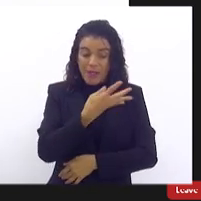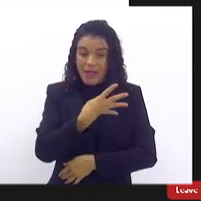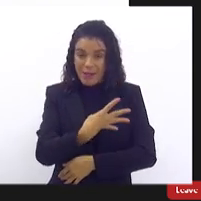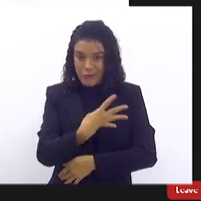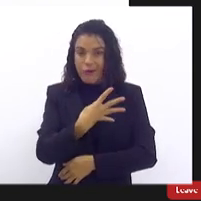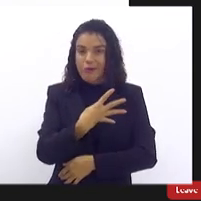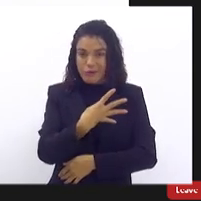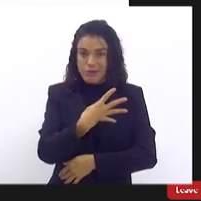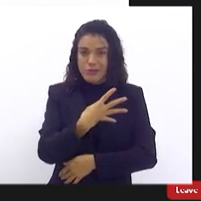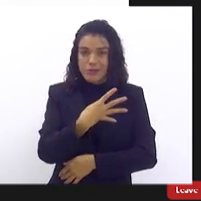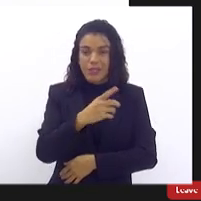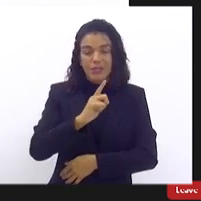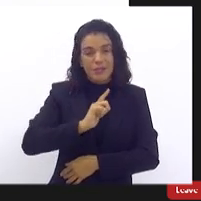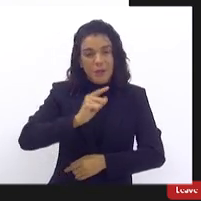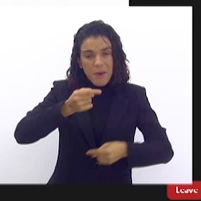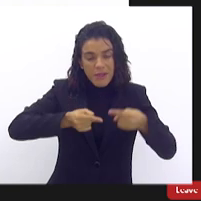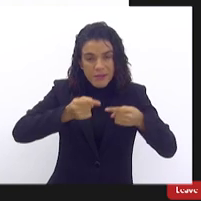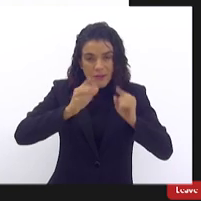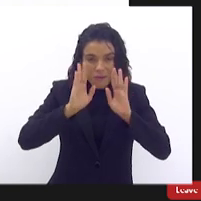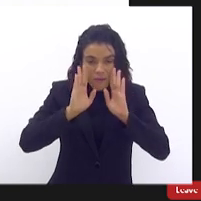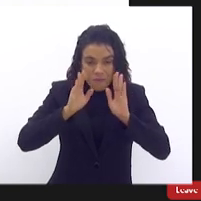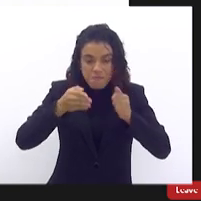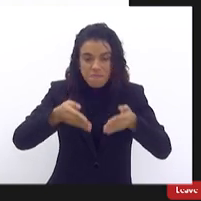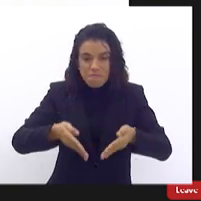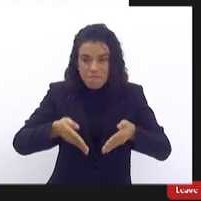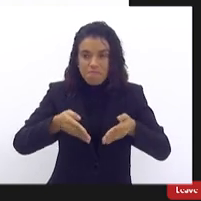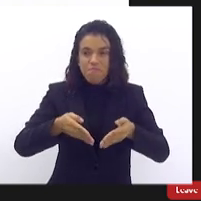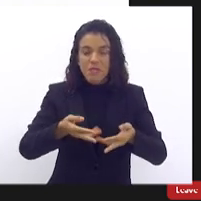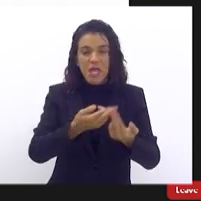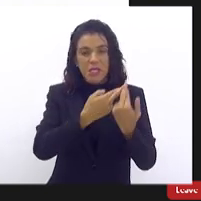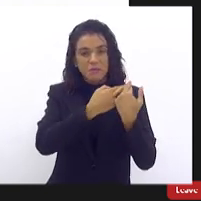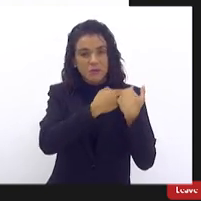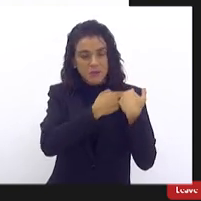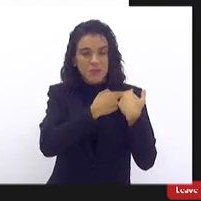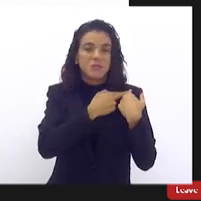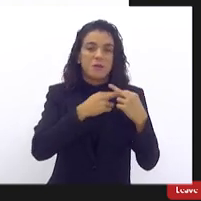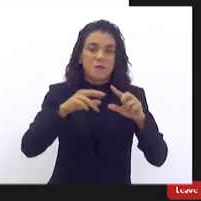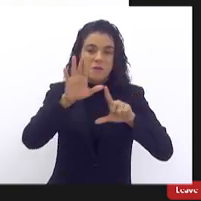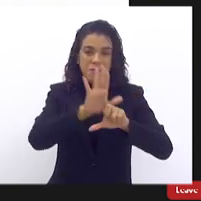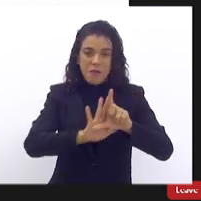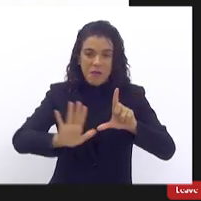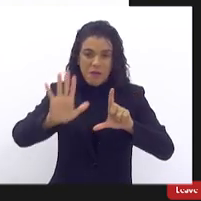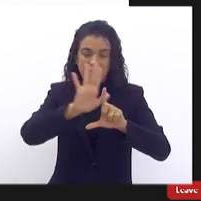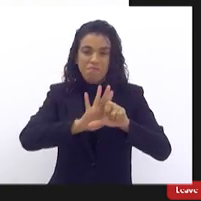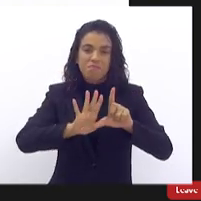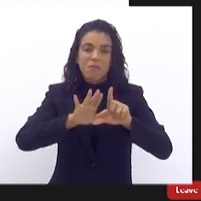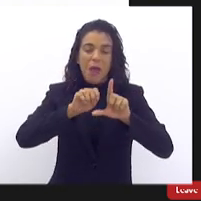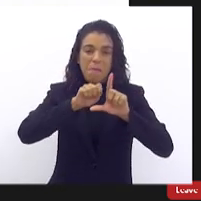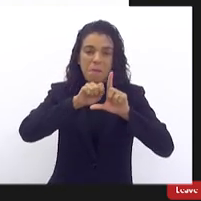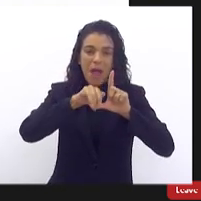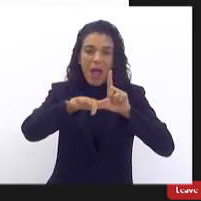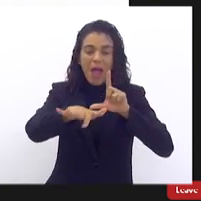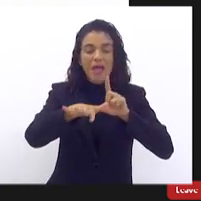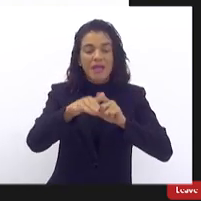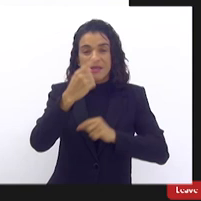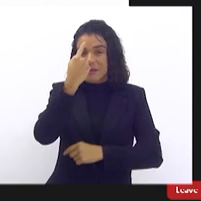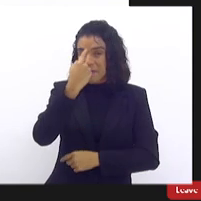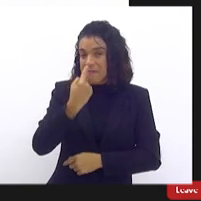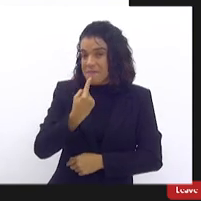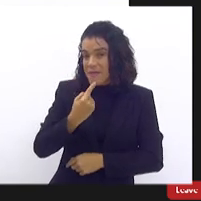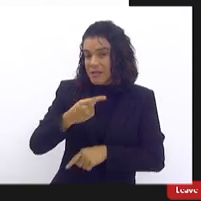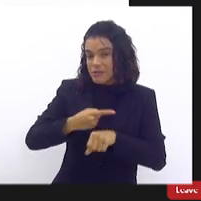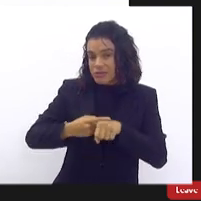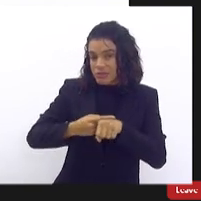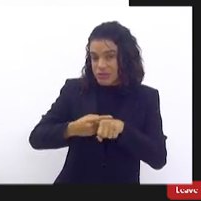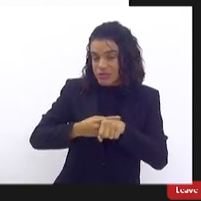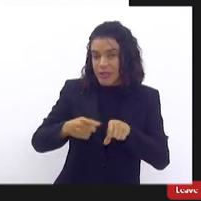da Internet tem uma disposição específica para responsabilização de plataformas no caso de disseminação de imagens íntimas. A gente teve mais para frente a